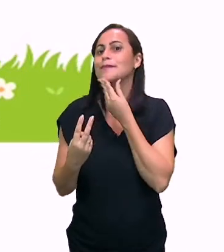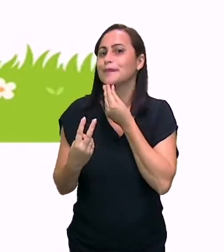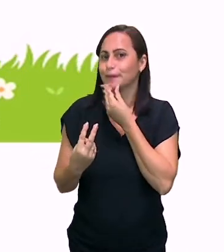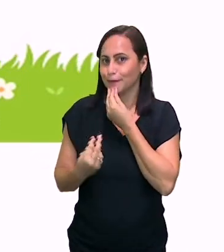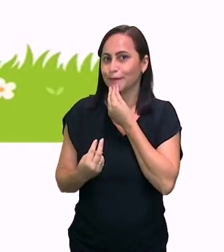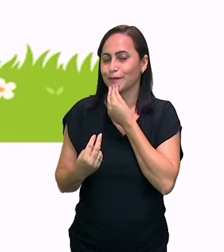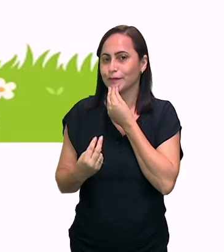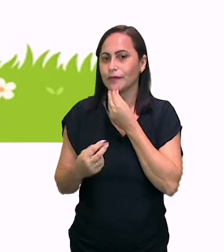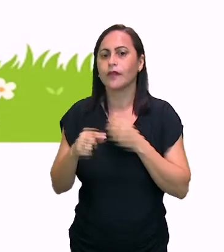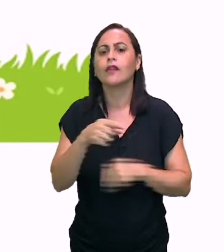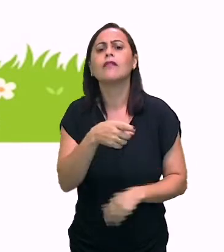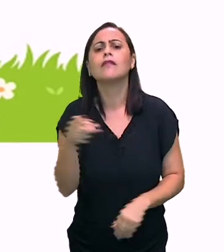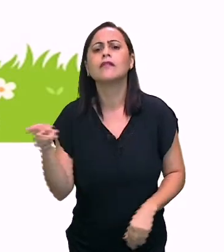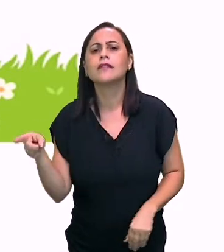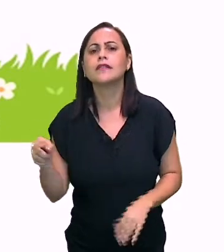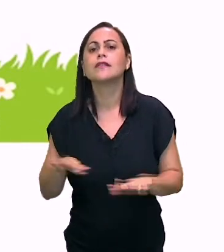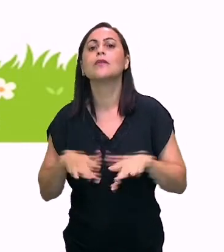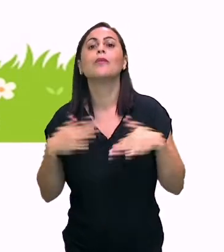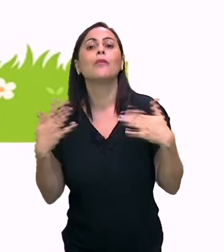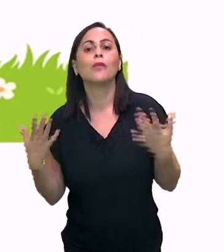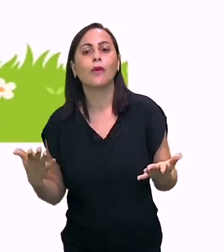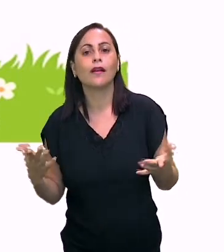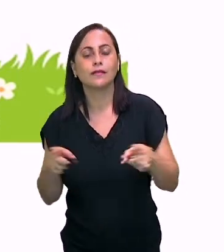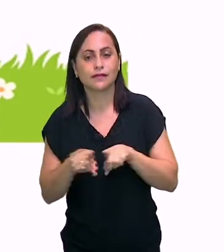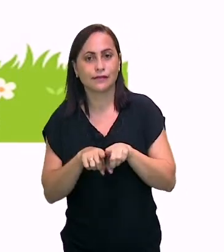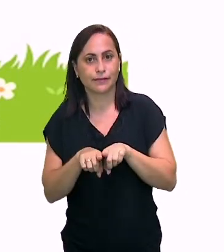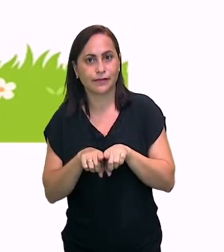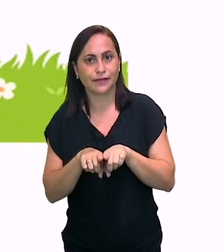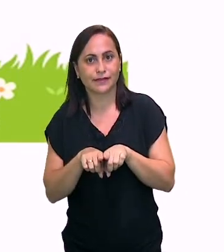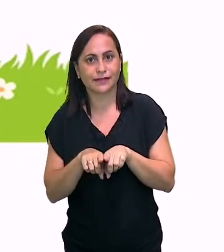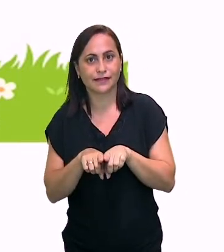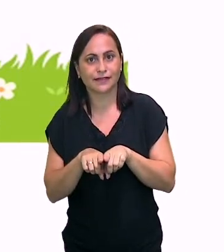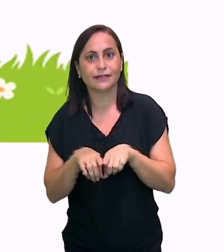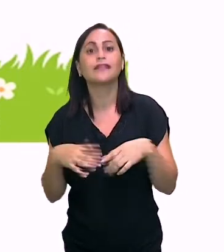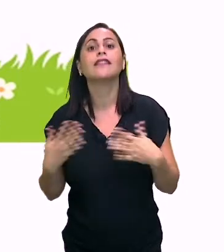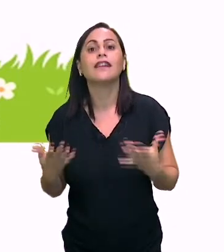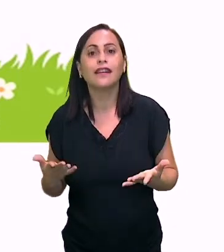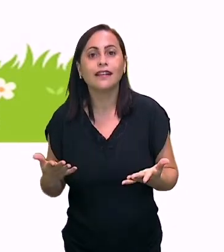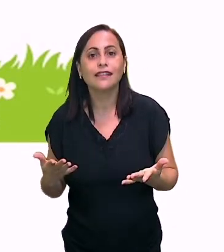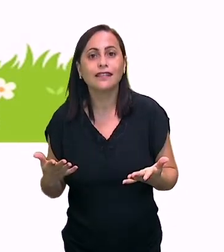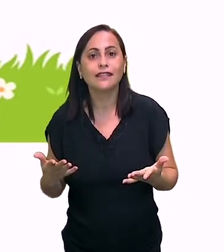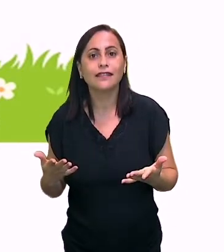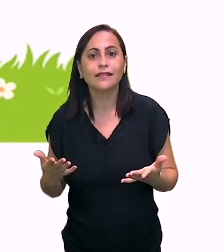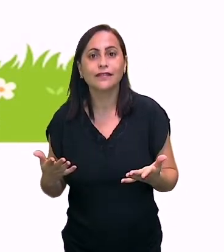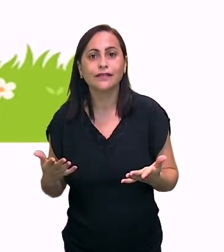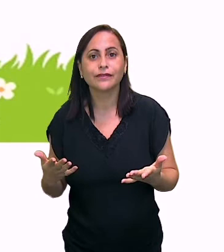aí? Quantos? Quantos irmãos vocês têm? Hã?